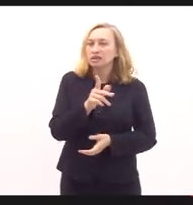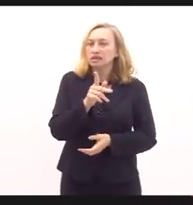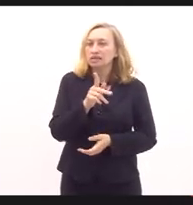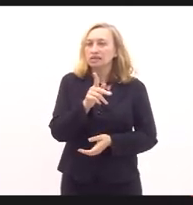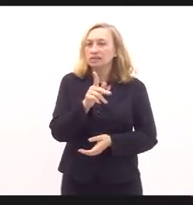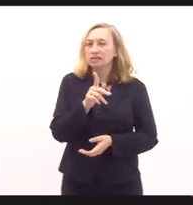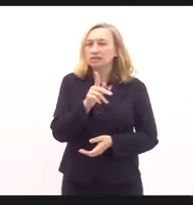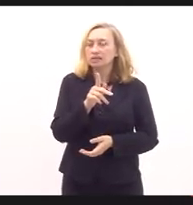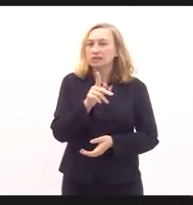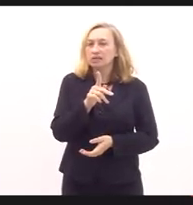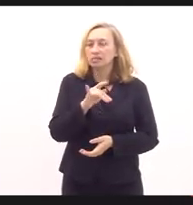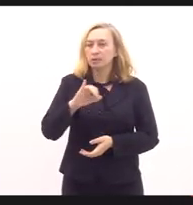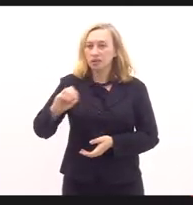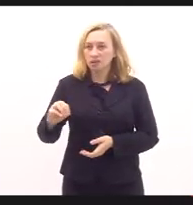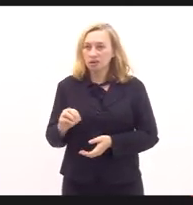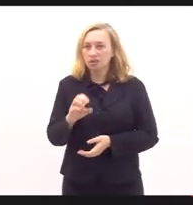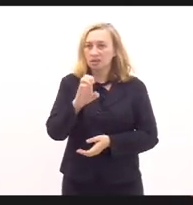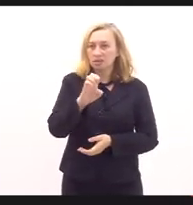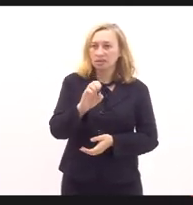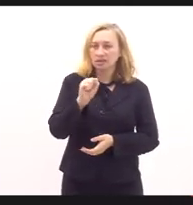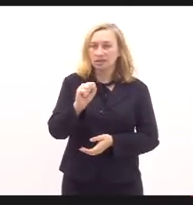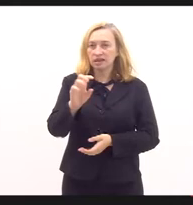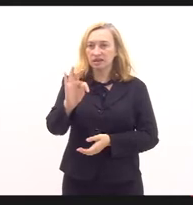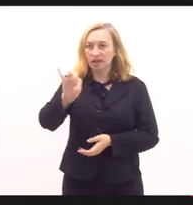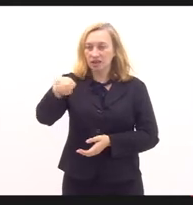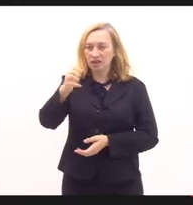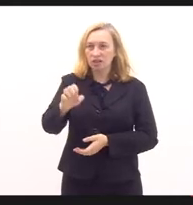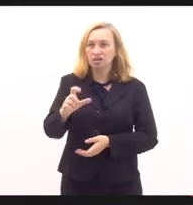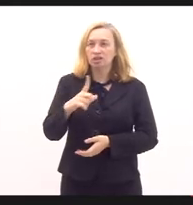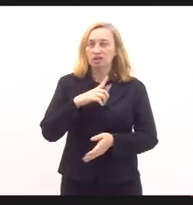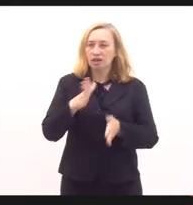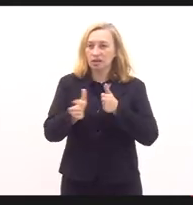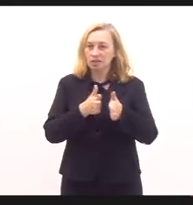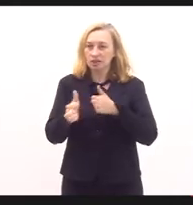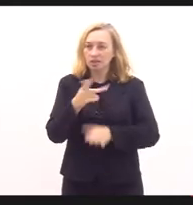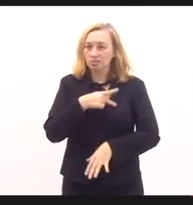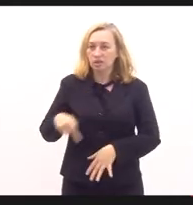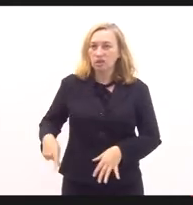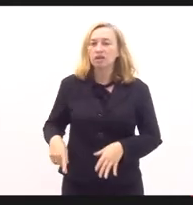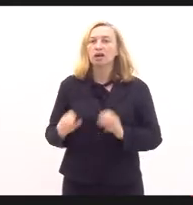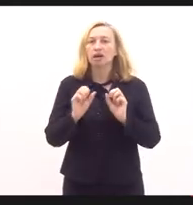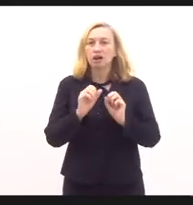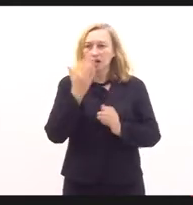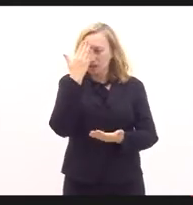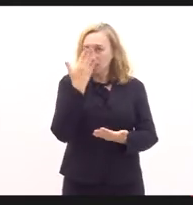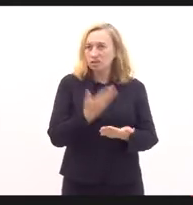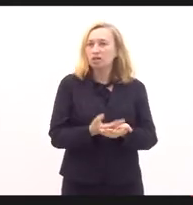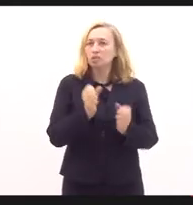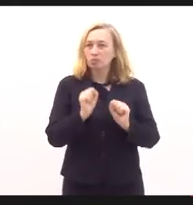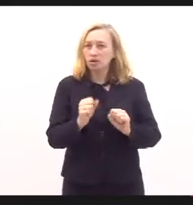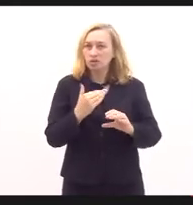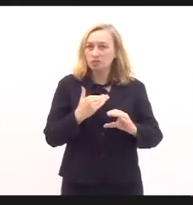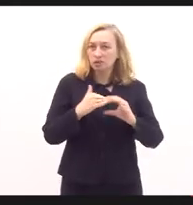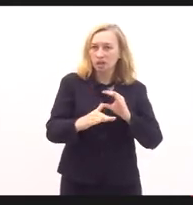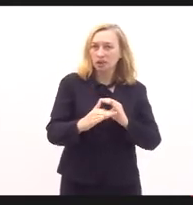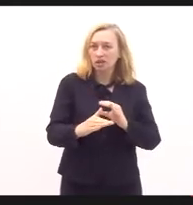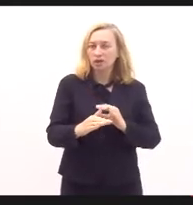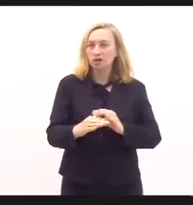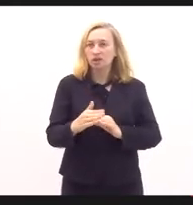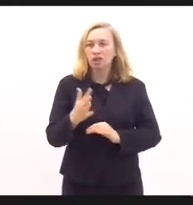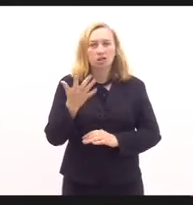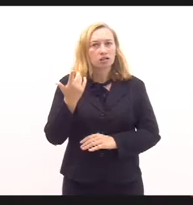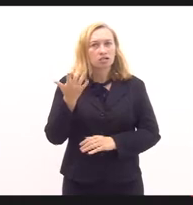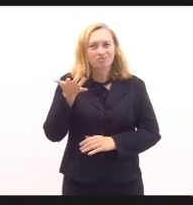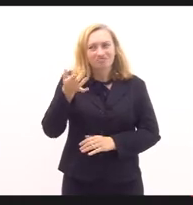que o CETERJ, o presidente CETERJ, ele tem acesso. A gente acredita que posso botar aqui no chat os valores, eu não tenho